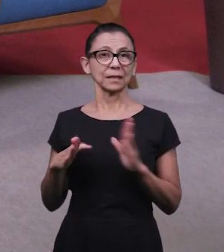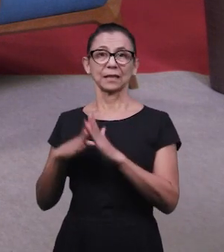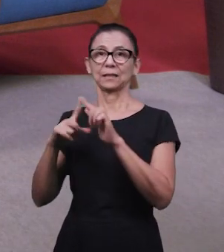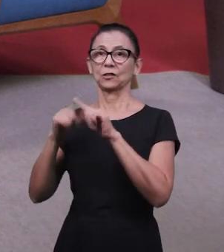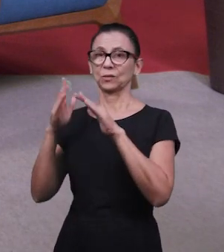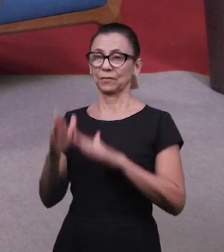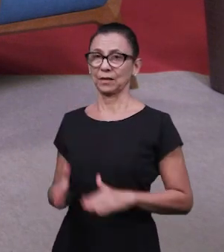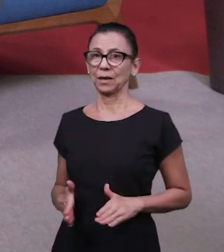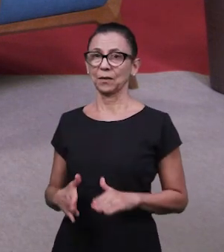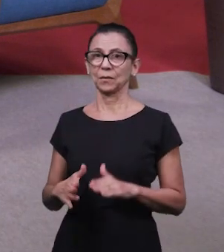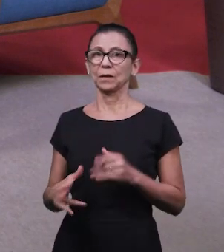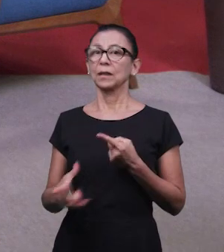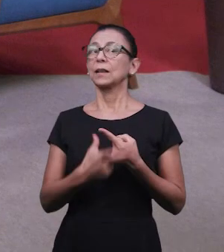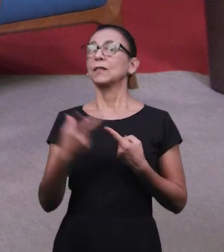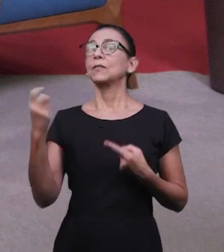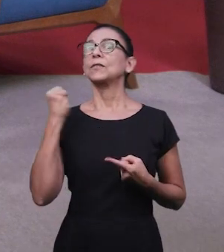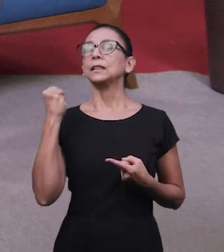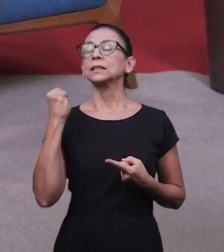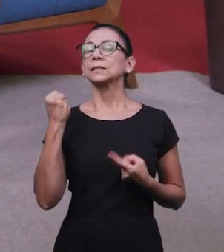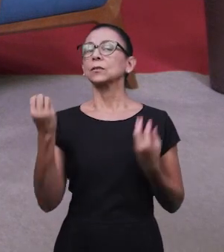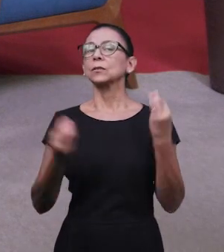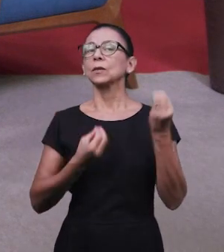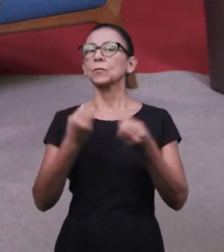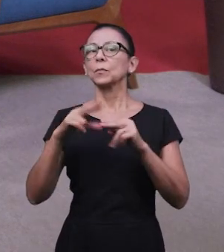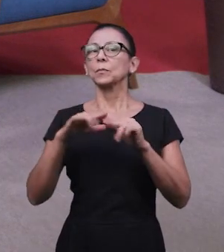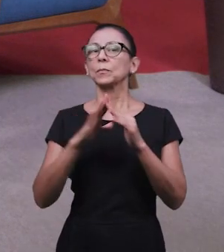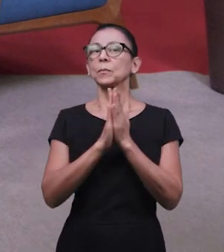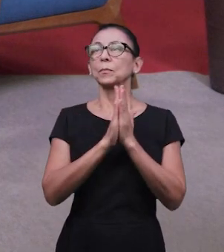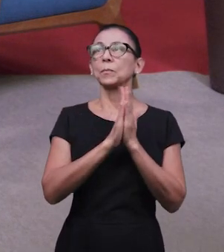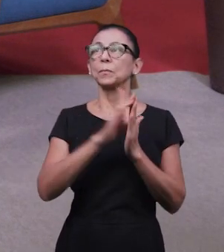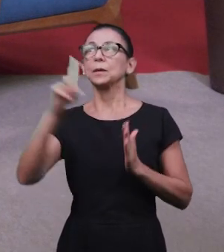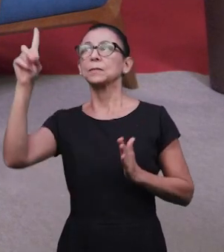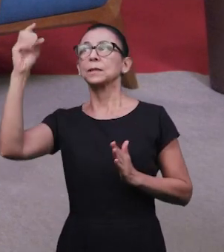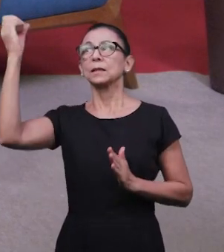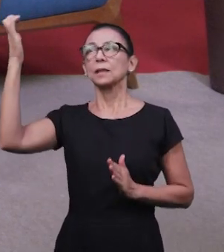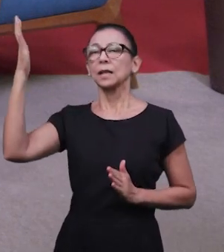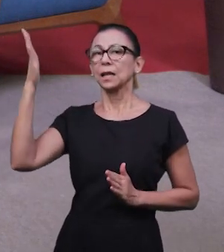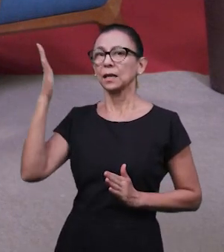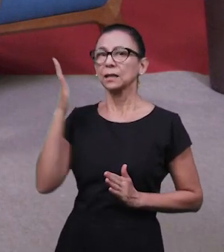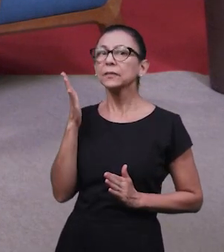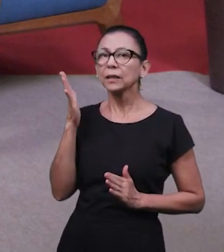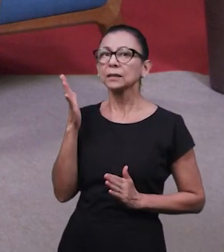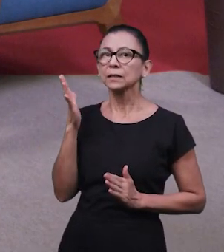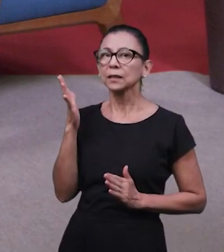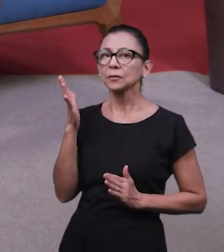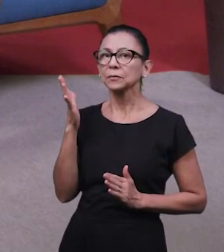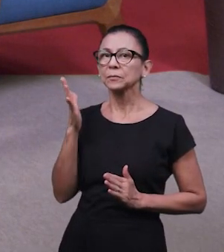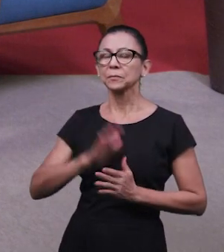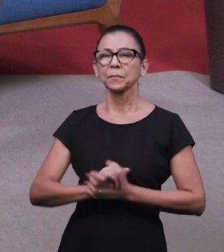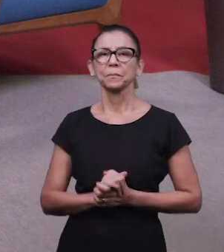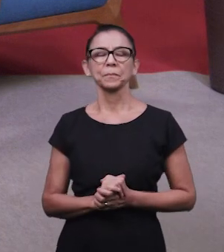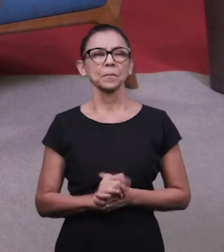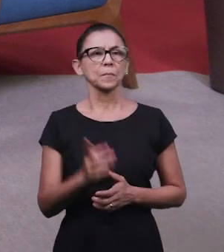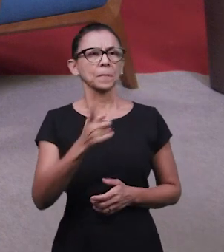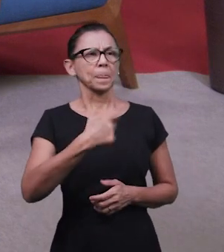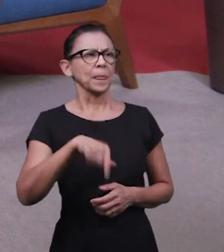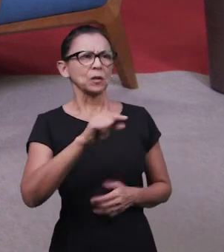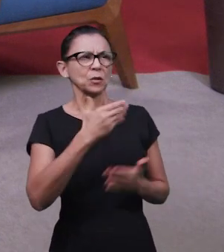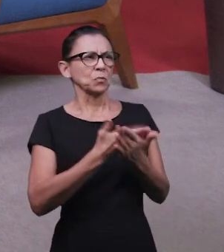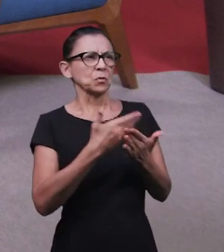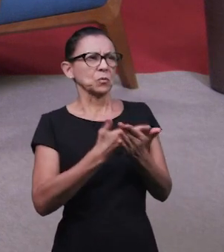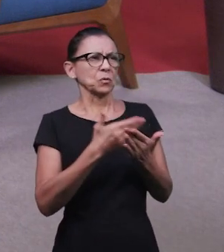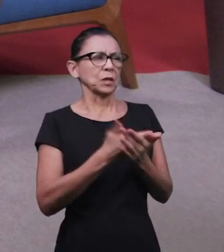capacidade intelectual, que não há nenhum problema nisso, a pessoa, né, ter capacidade intelectual, ou financeira, ou social. Mas as